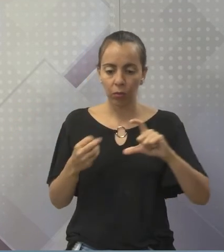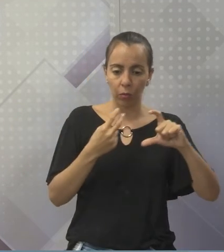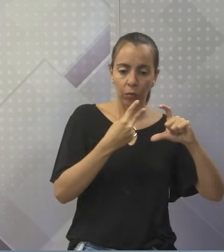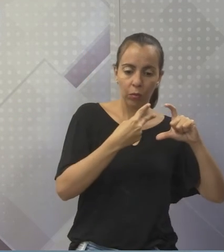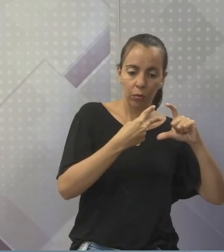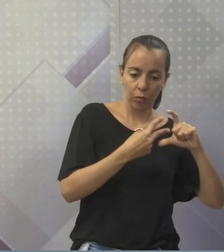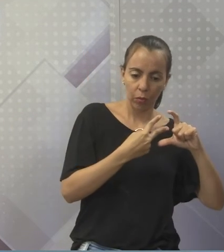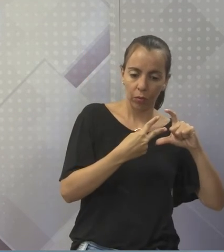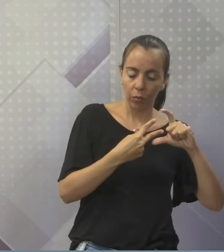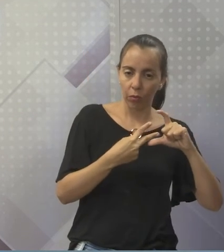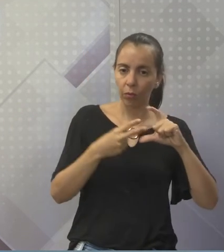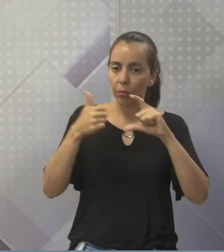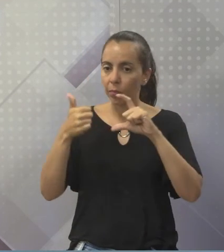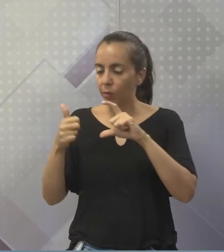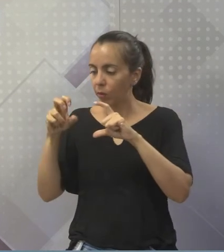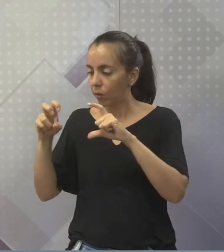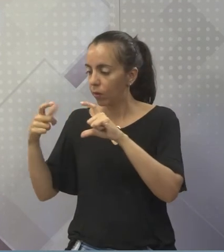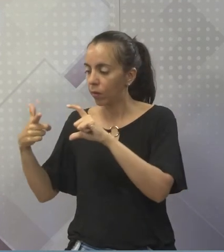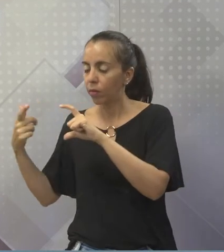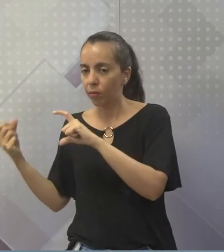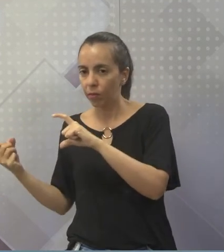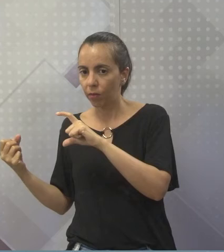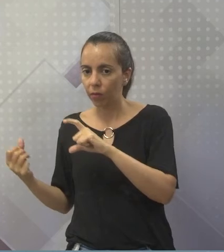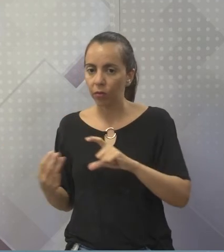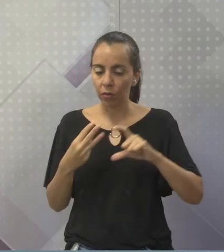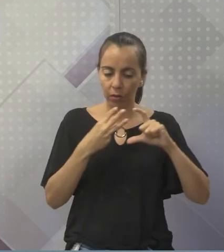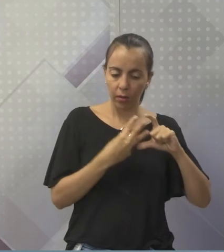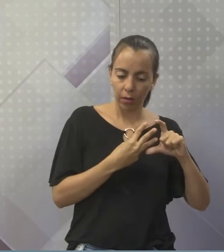1.520. E na sequência,